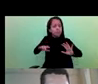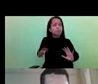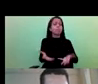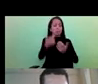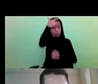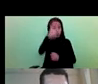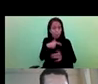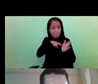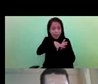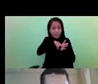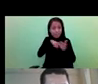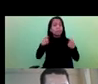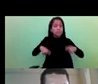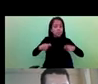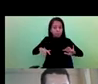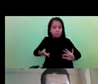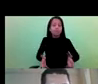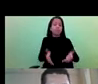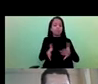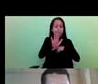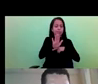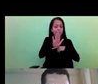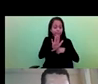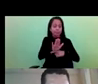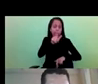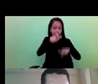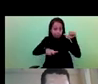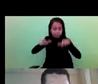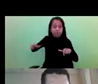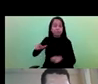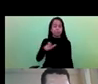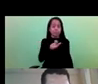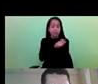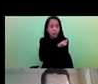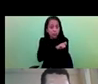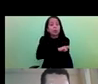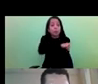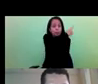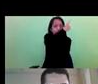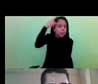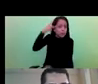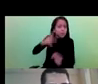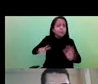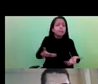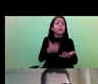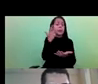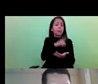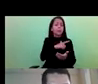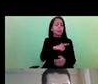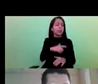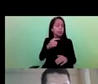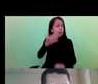pesquisadores, construir condições para que esses sujeitos se